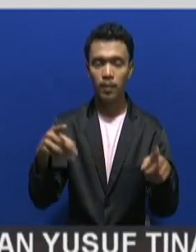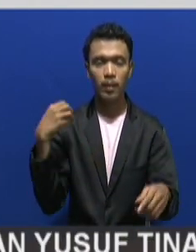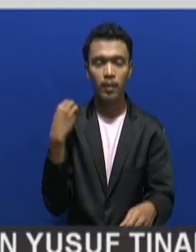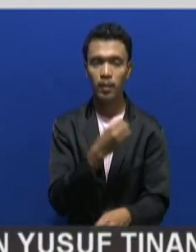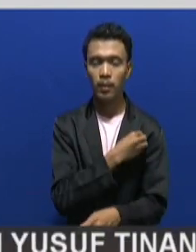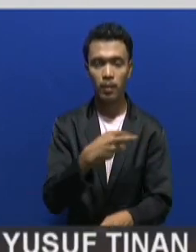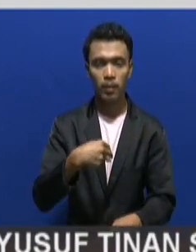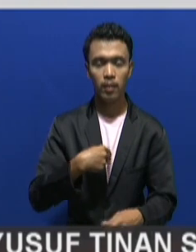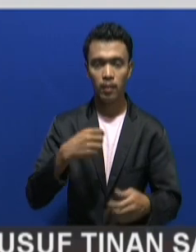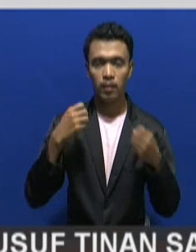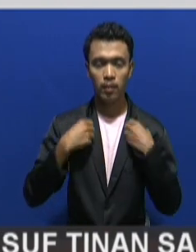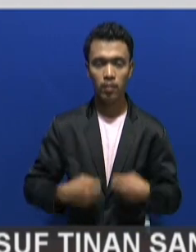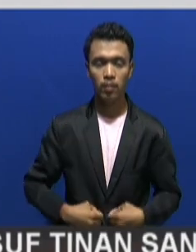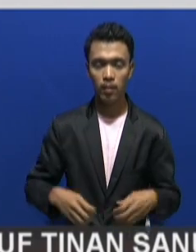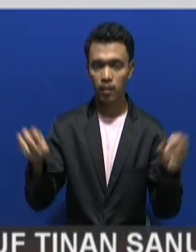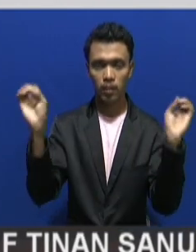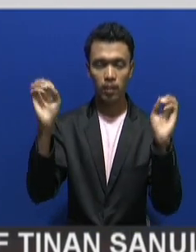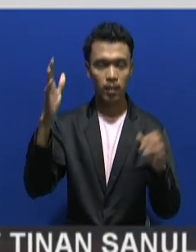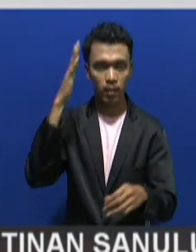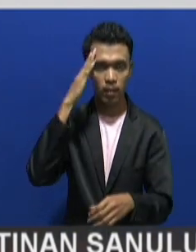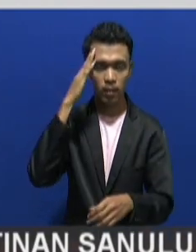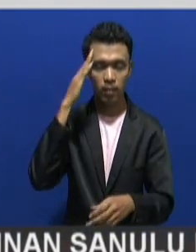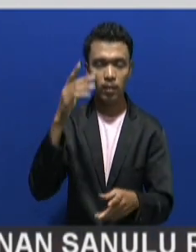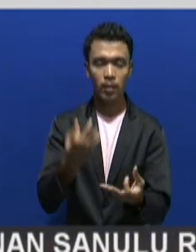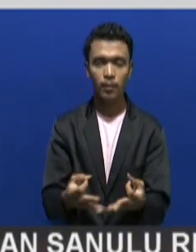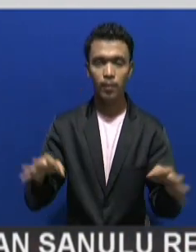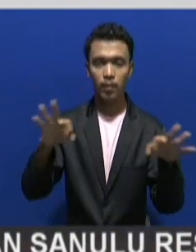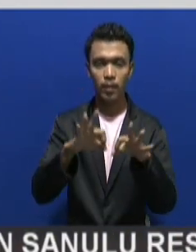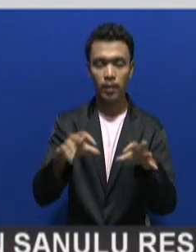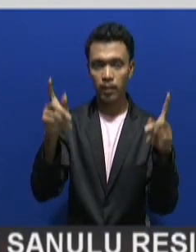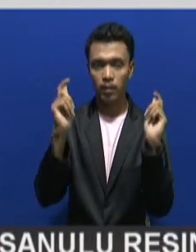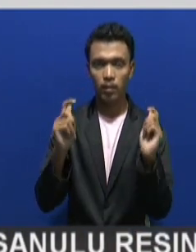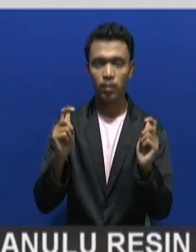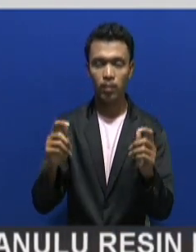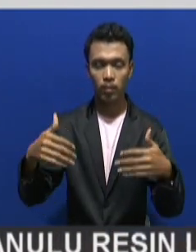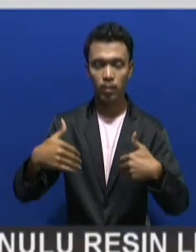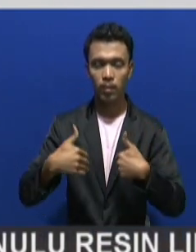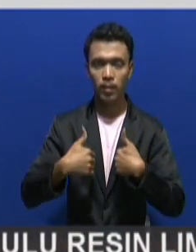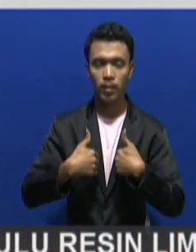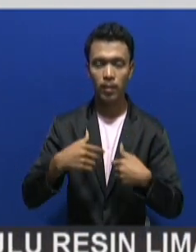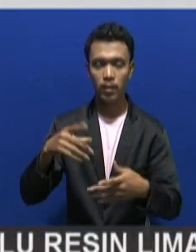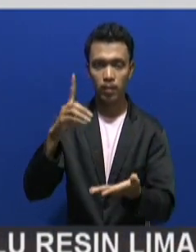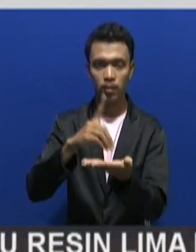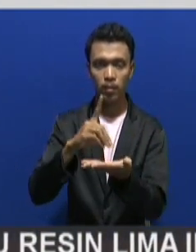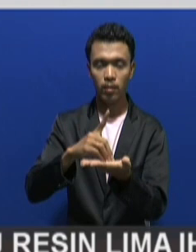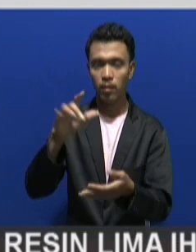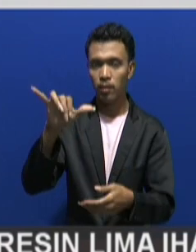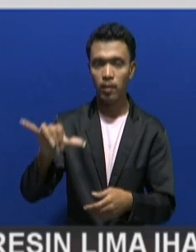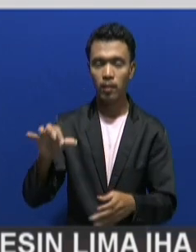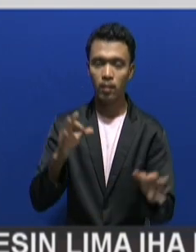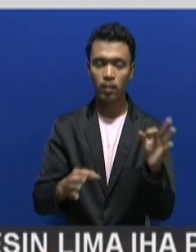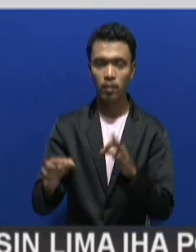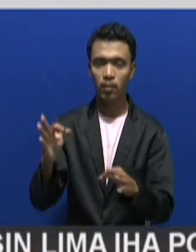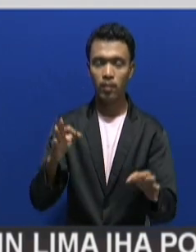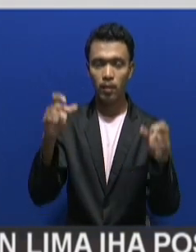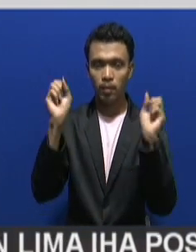hanoin itenya Saudi. Tapi importante tebes halo mos rastreo ba ya ita pessoal Saudi sira honune ita